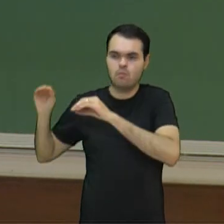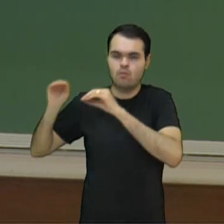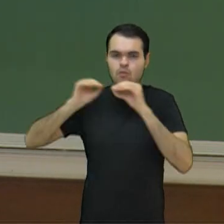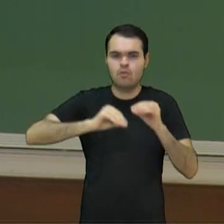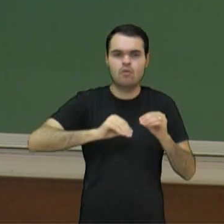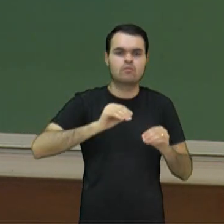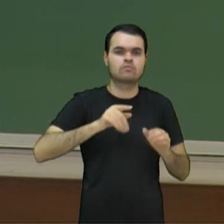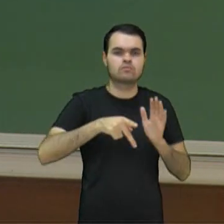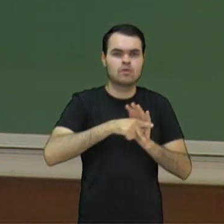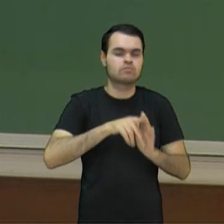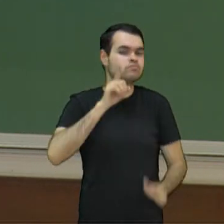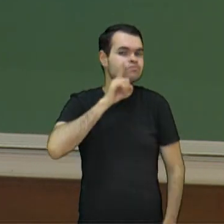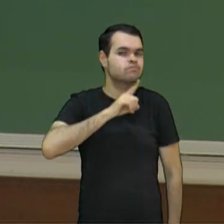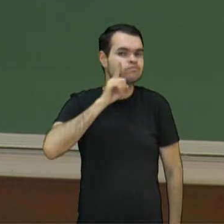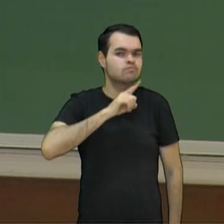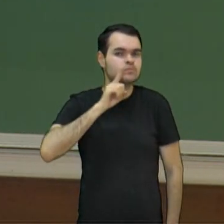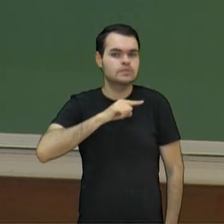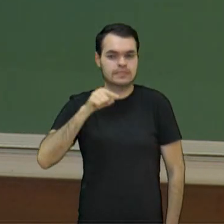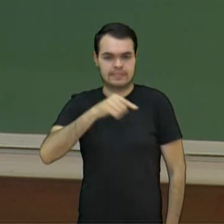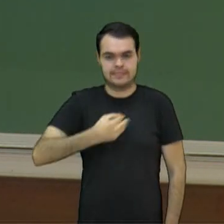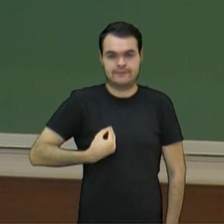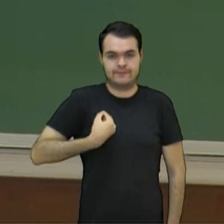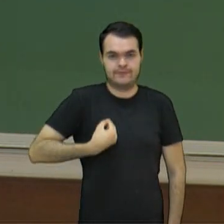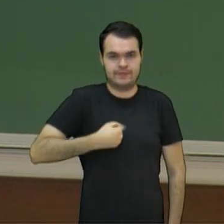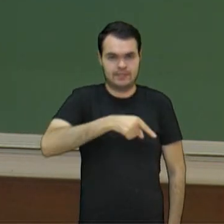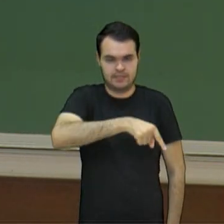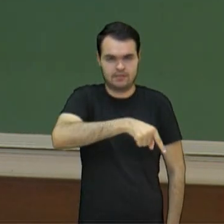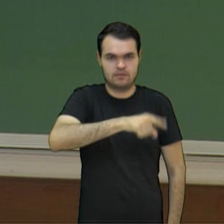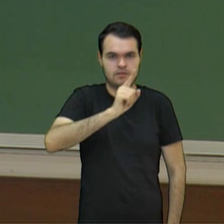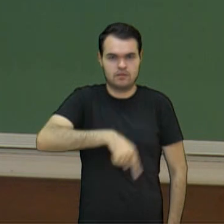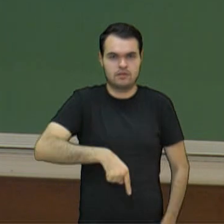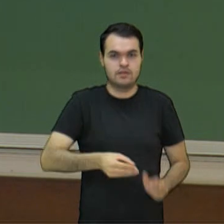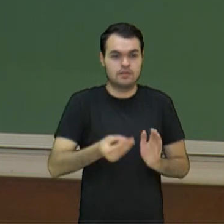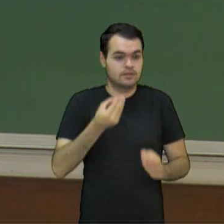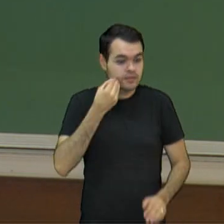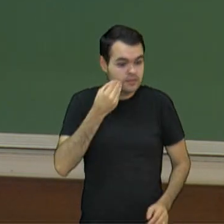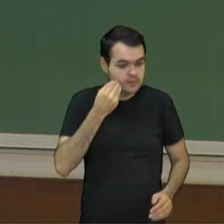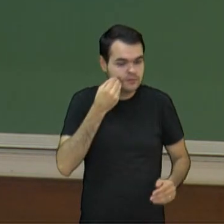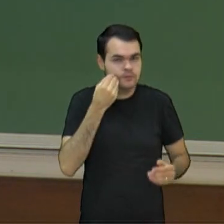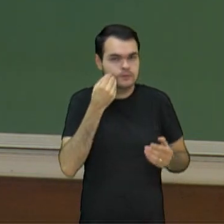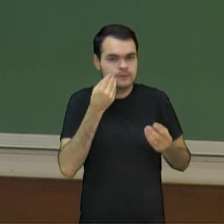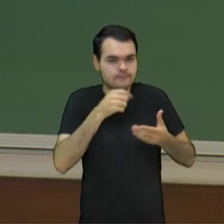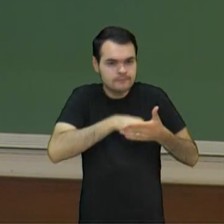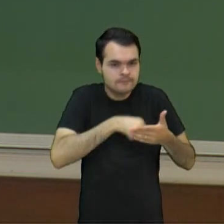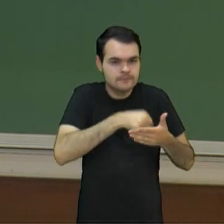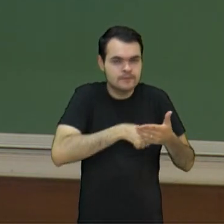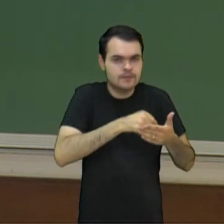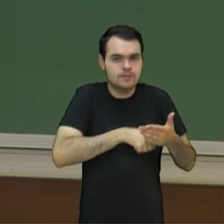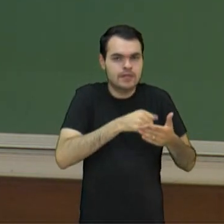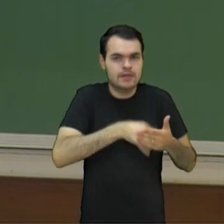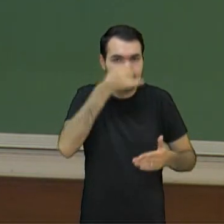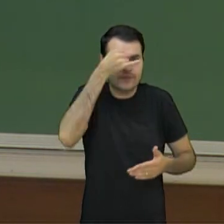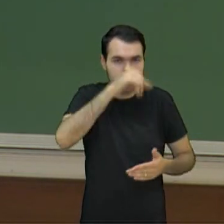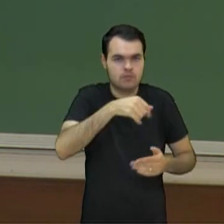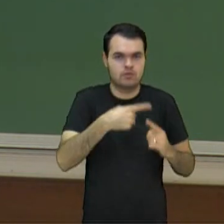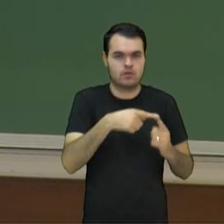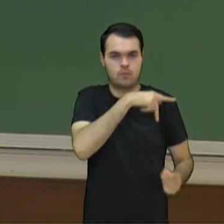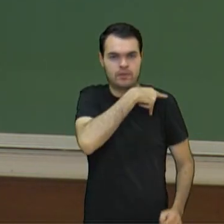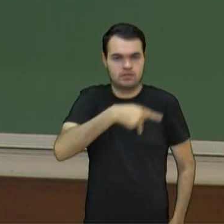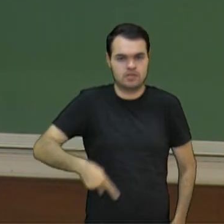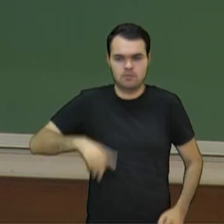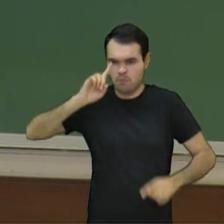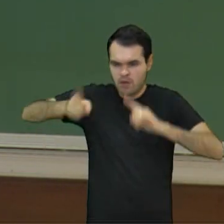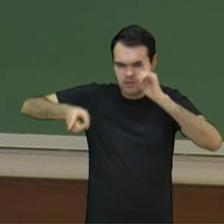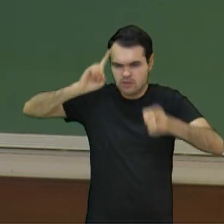né, nos Estados Unidos, e ali ele estava brigando para não ser deportado. porque a presidência da época estava